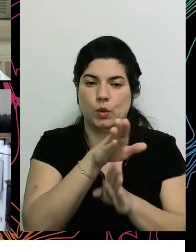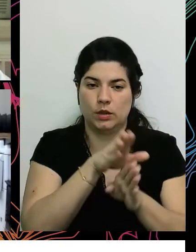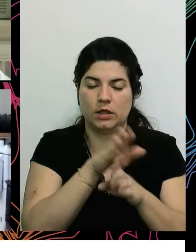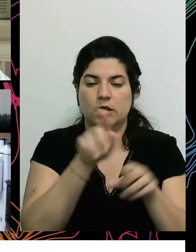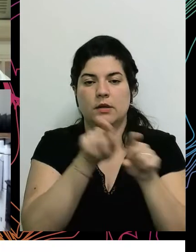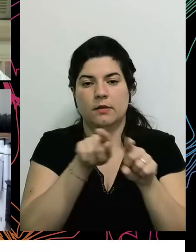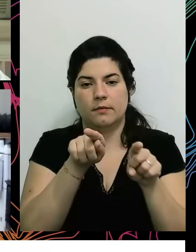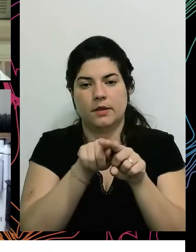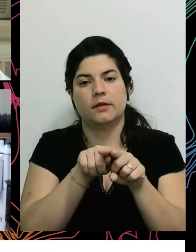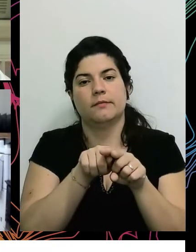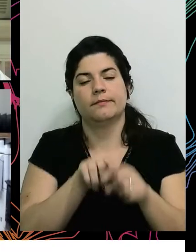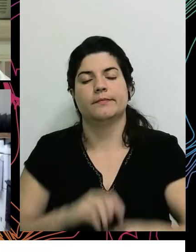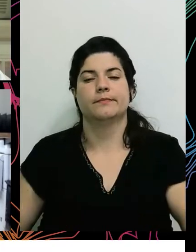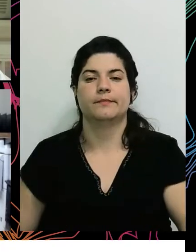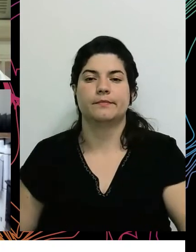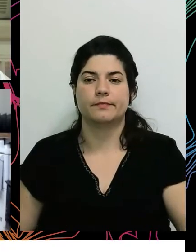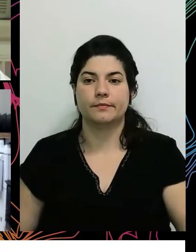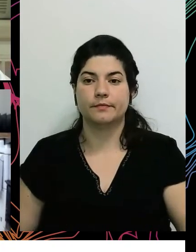Cileron.